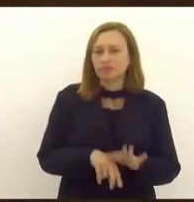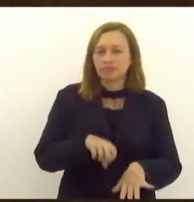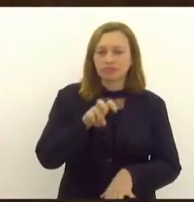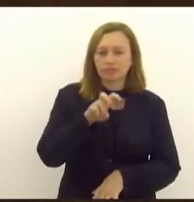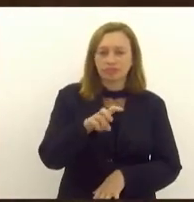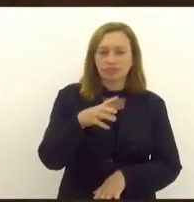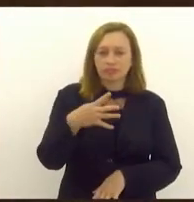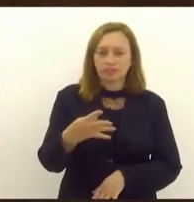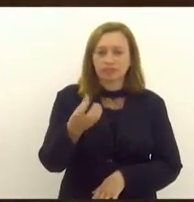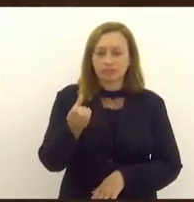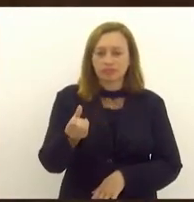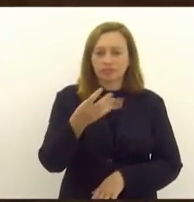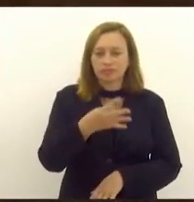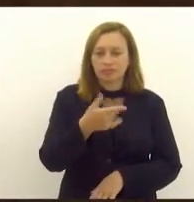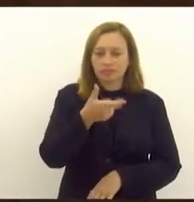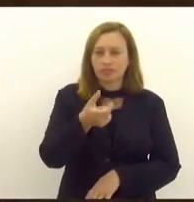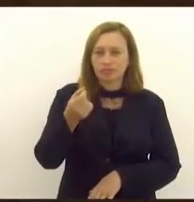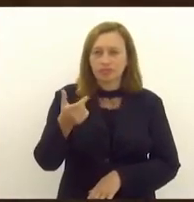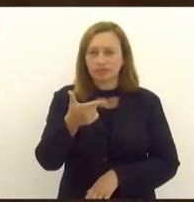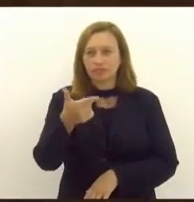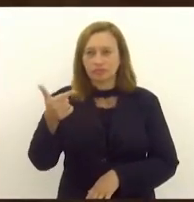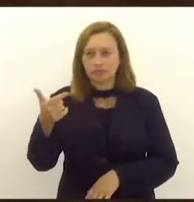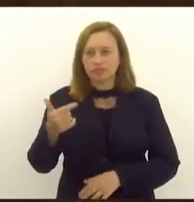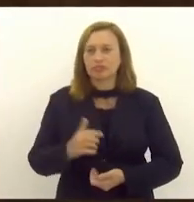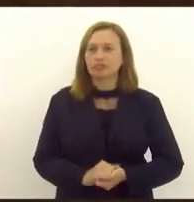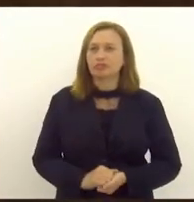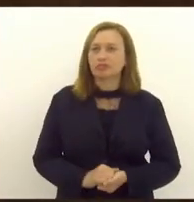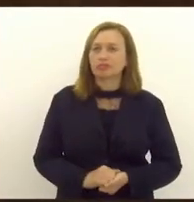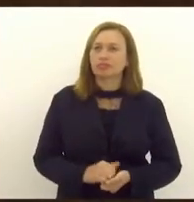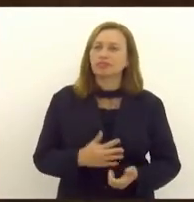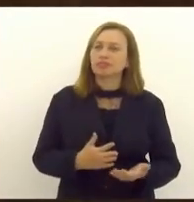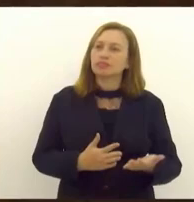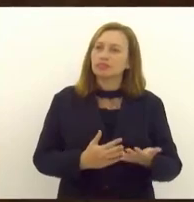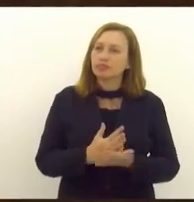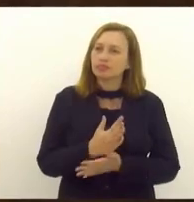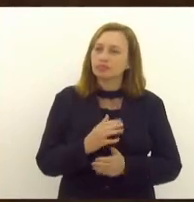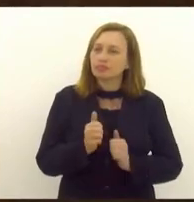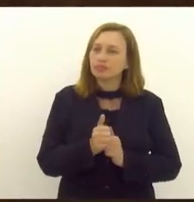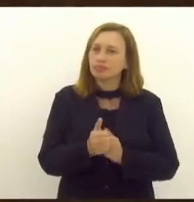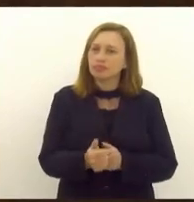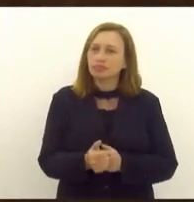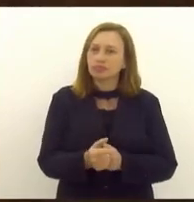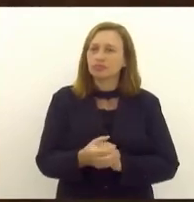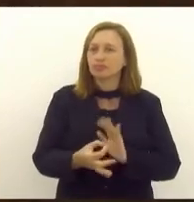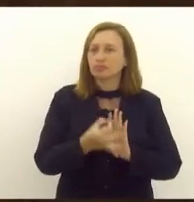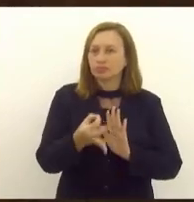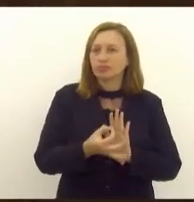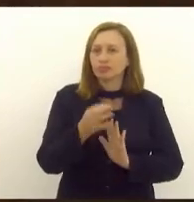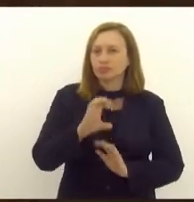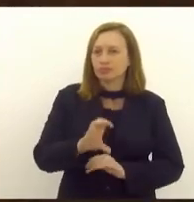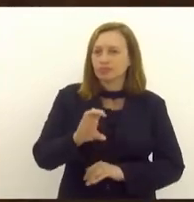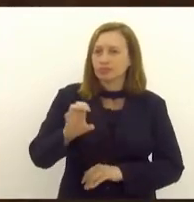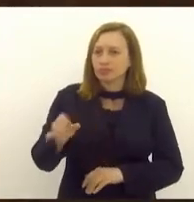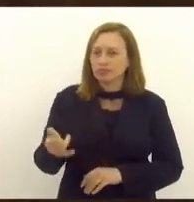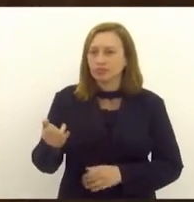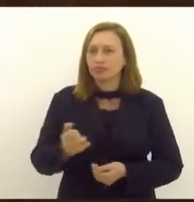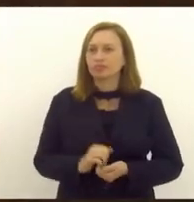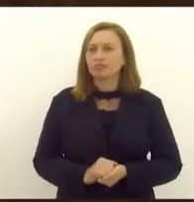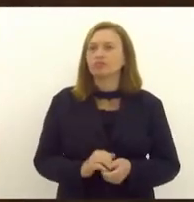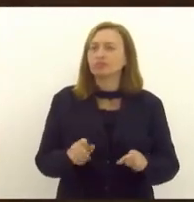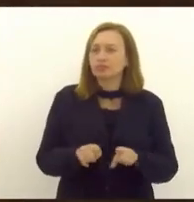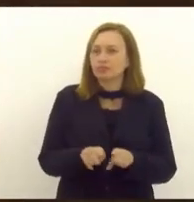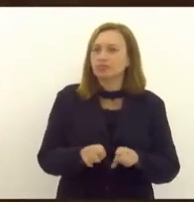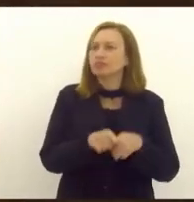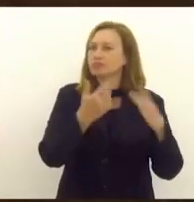5464 2022 é favorável acompanhando parecer da ccj também